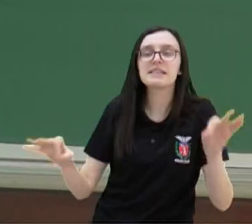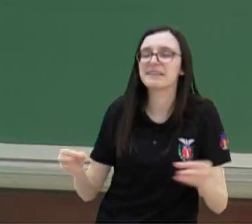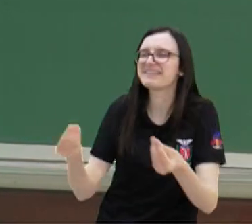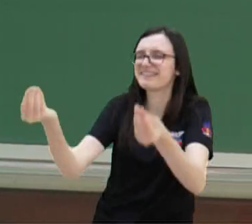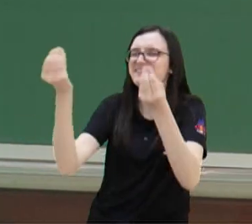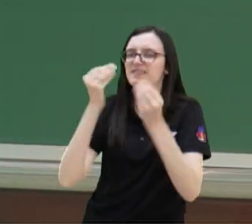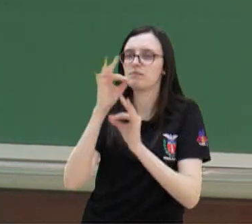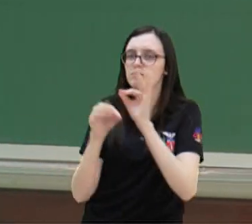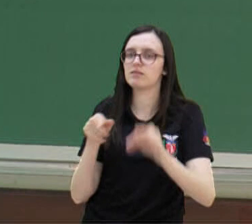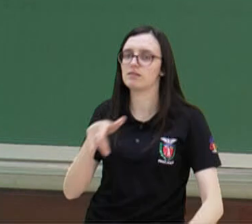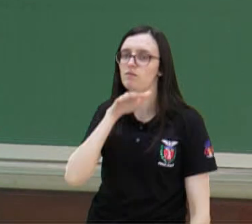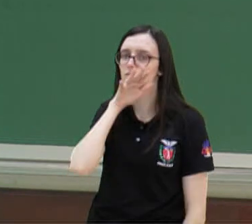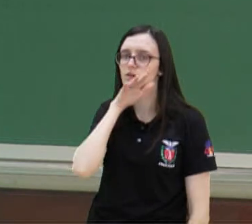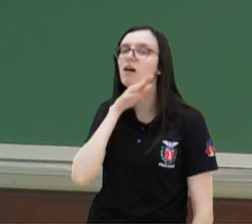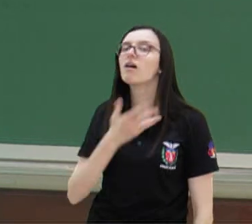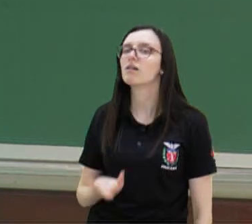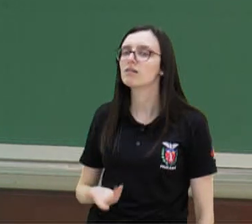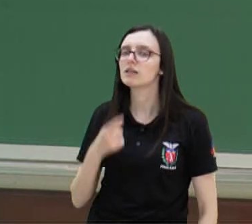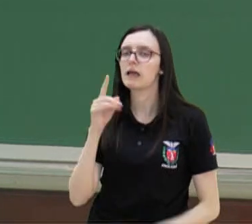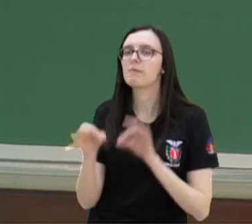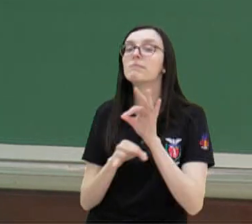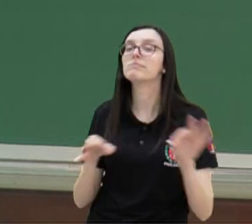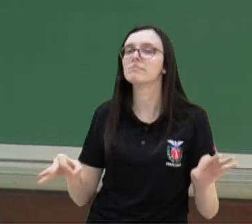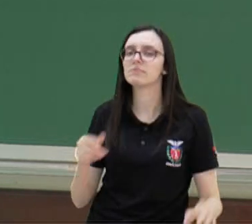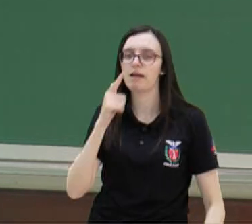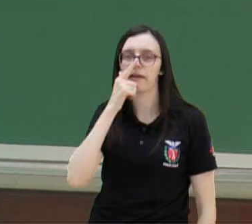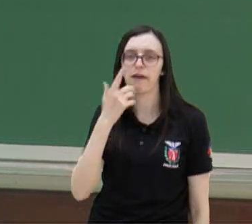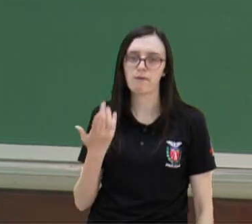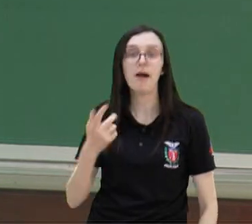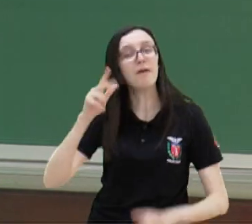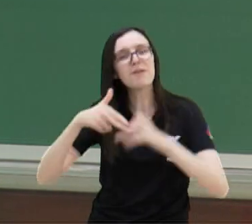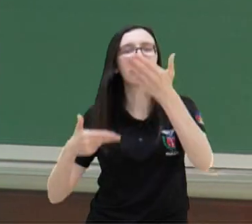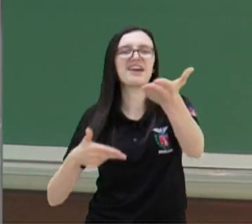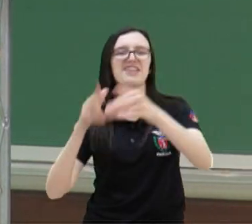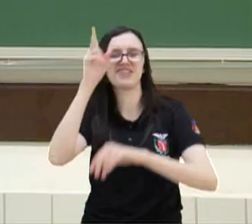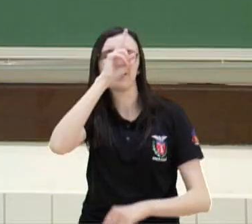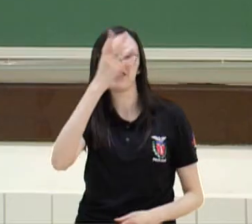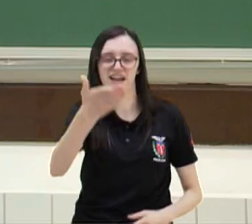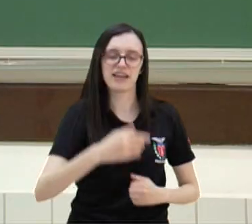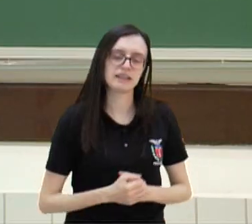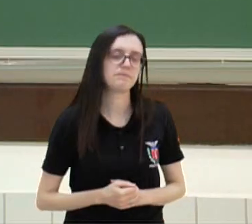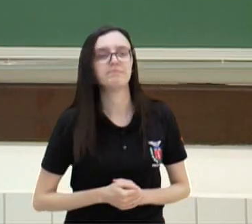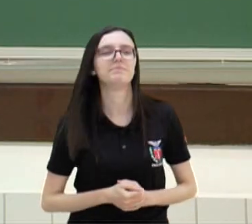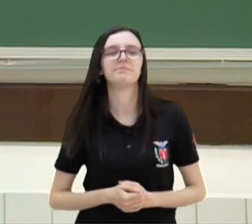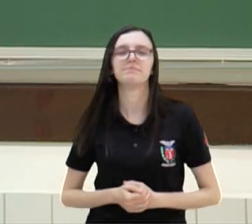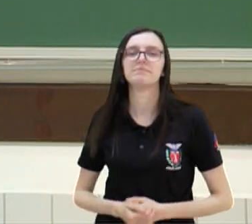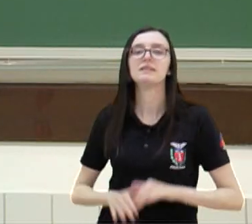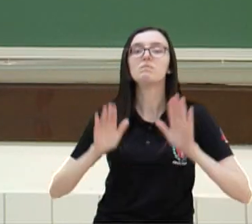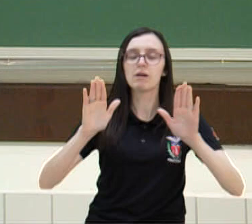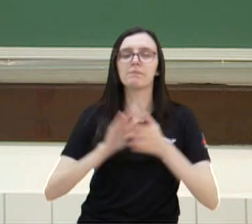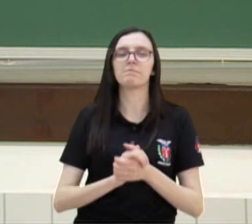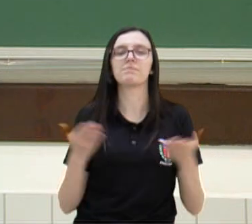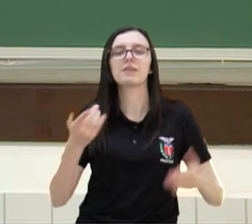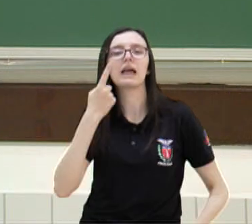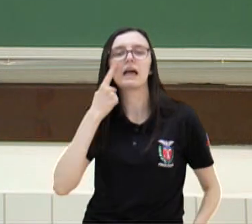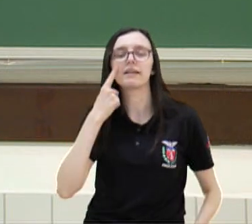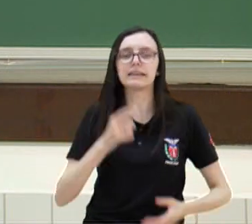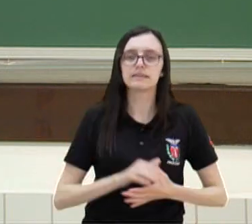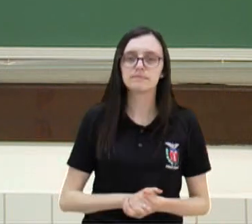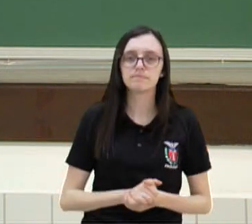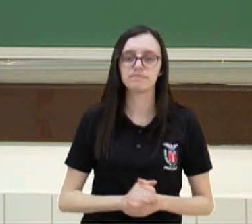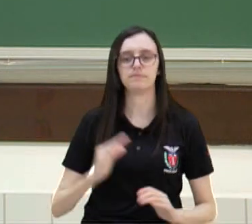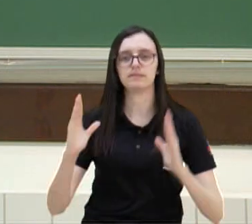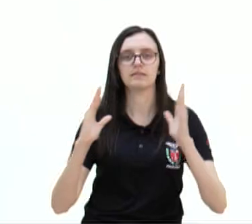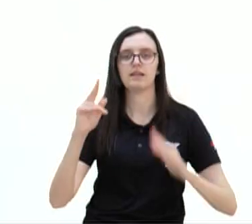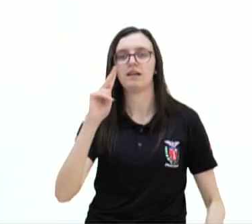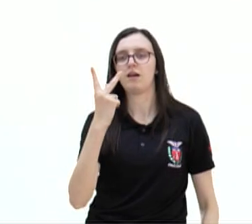recebeu que é um presente muito ruim, como por exemplo um presente de grego. Daí diz essa origem, tá? Então, vamos ver aqui. No